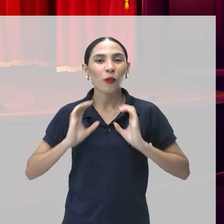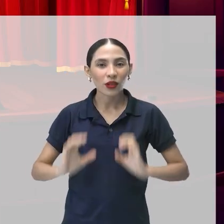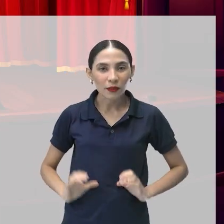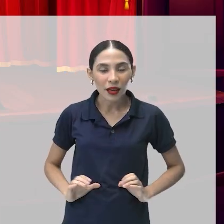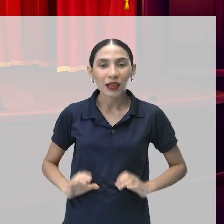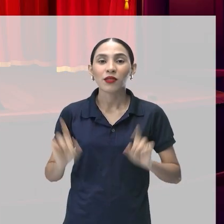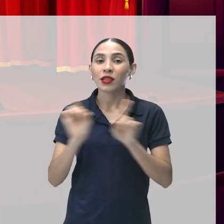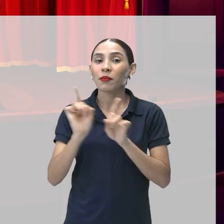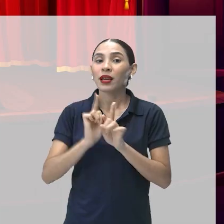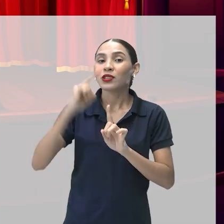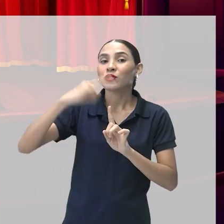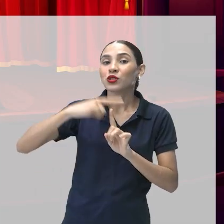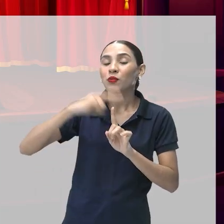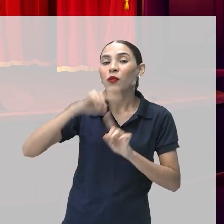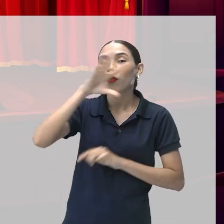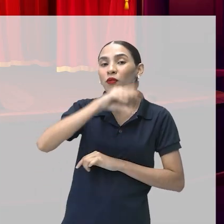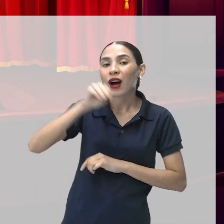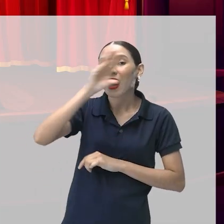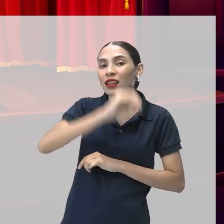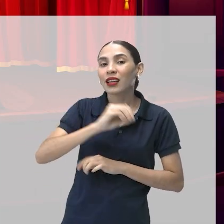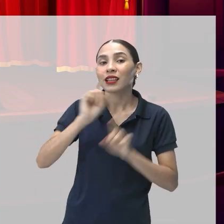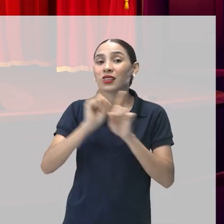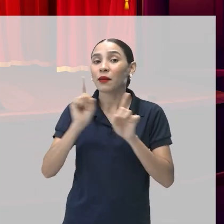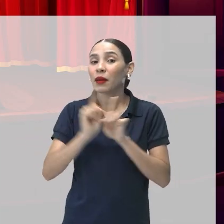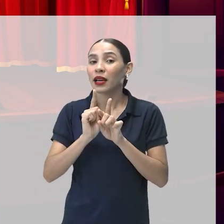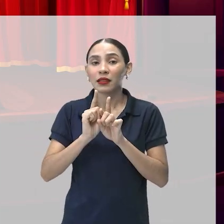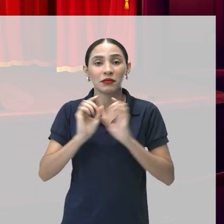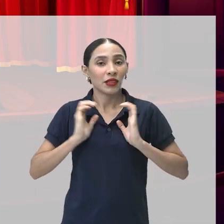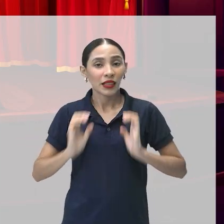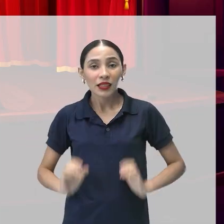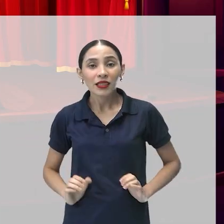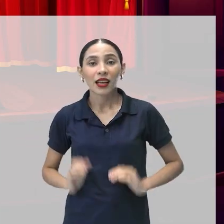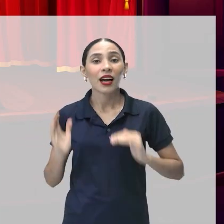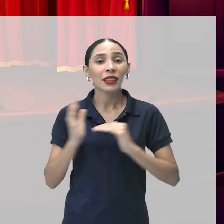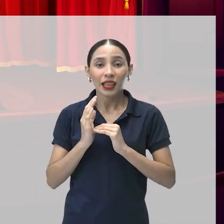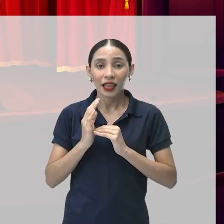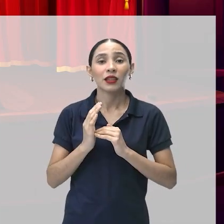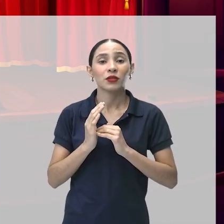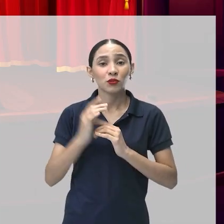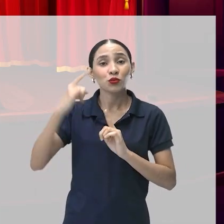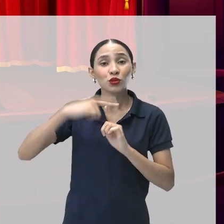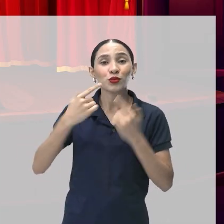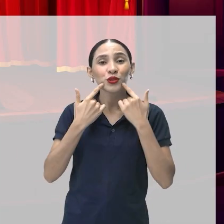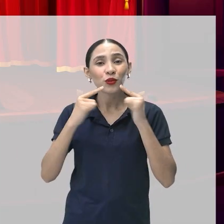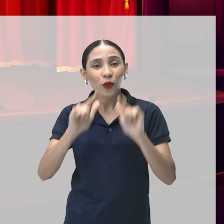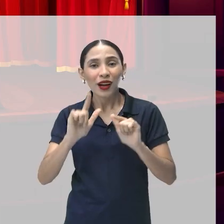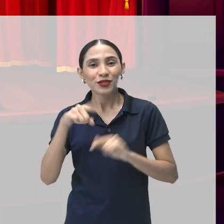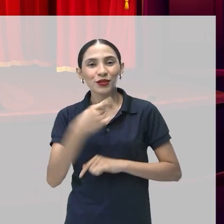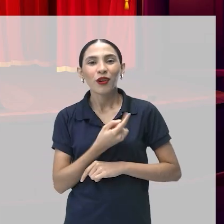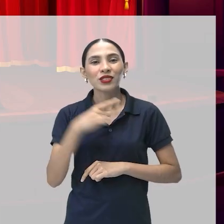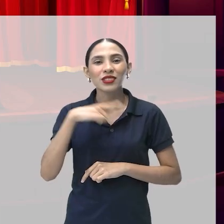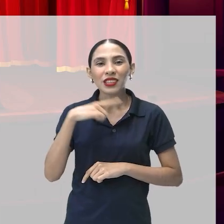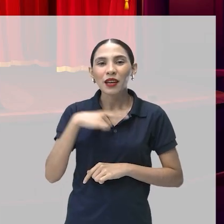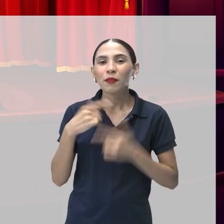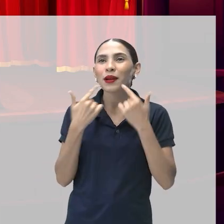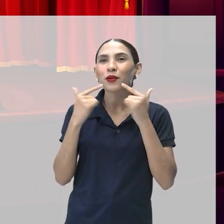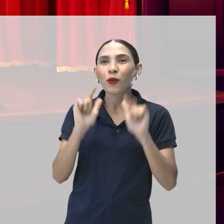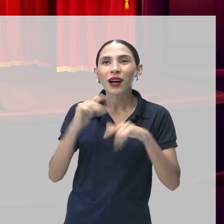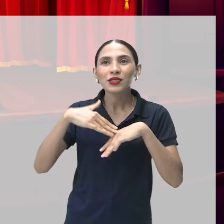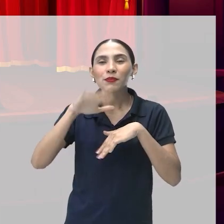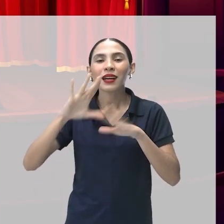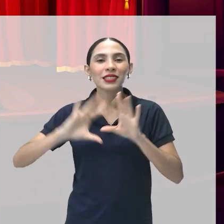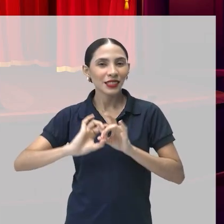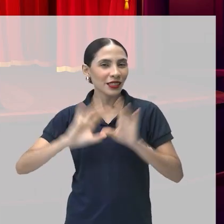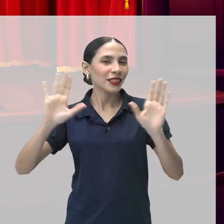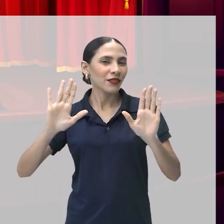comportamento, a nossa forma de falar, o nosso jeito, até mesmo a linguagem. Às vezes nós temos uma linguagem muito mais